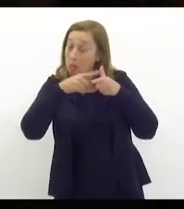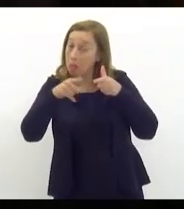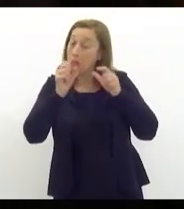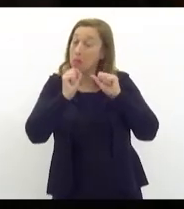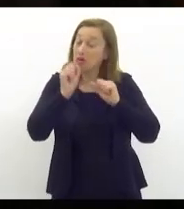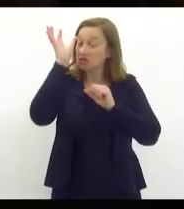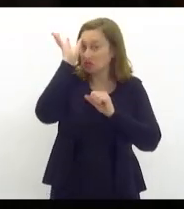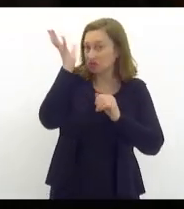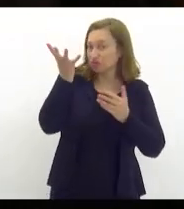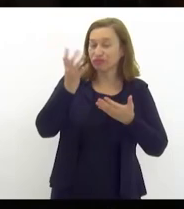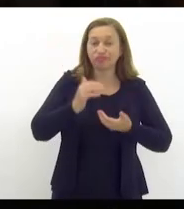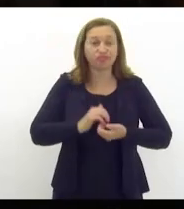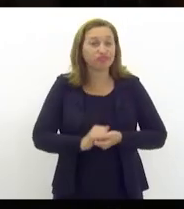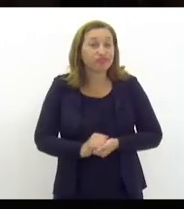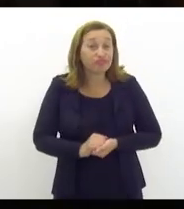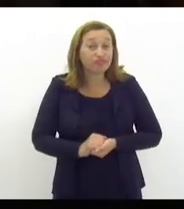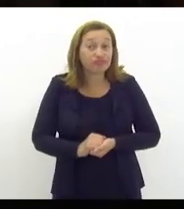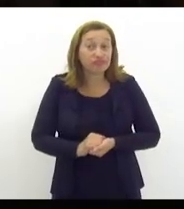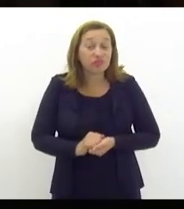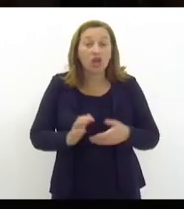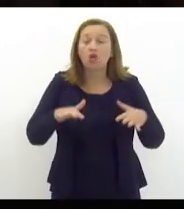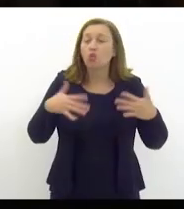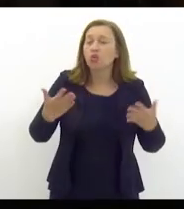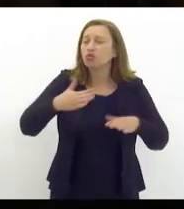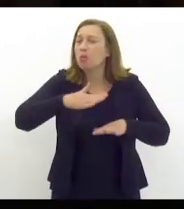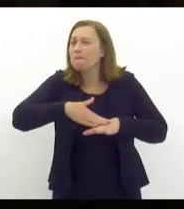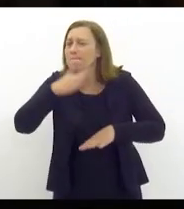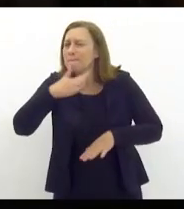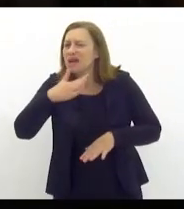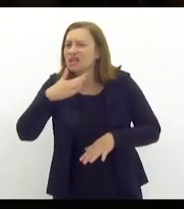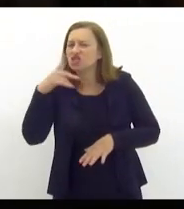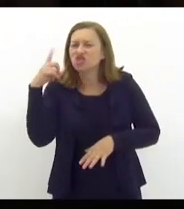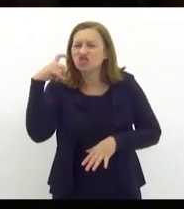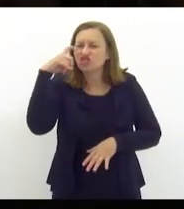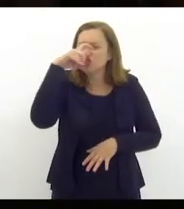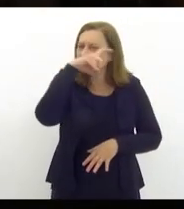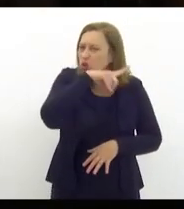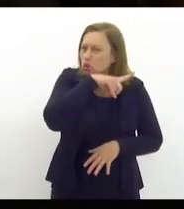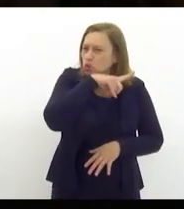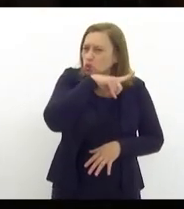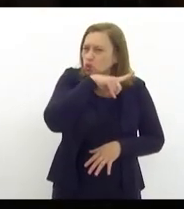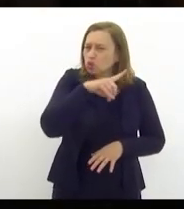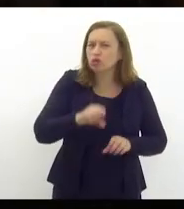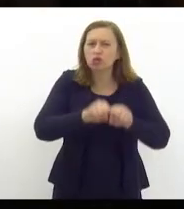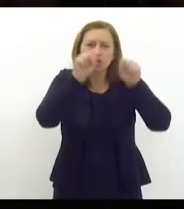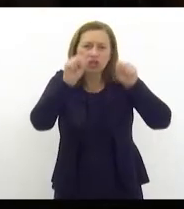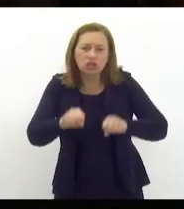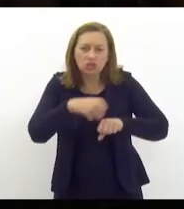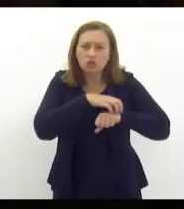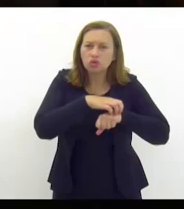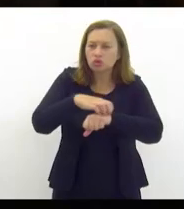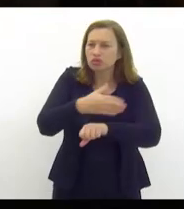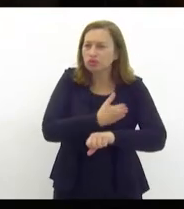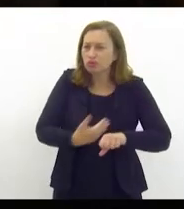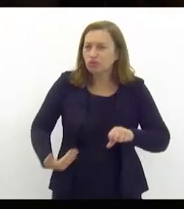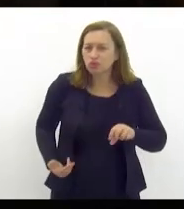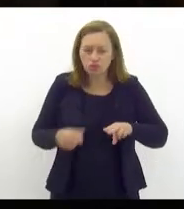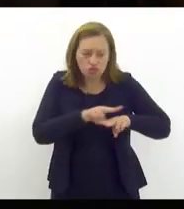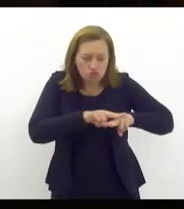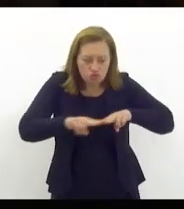ser resolvido. E quanto mais caótico for o sistema de transporte sobre